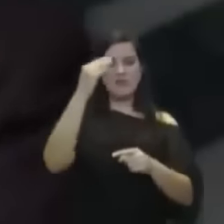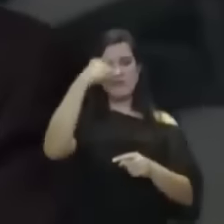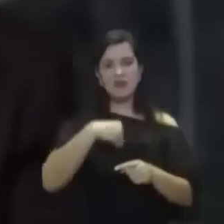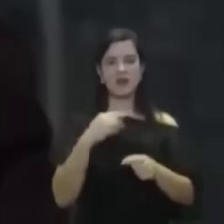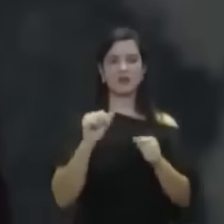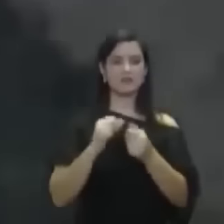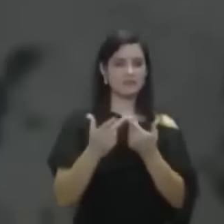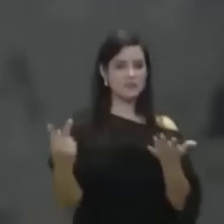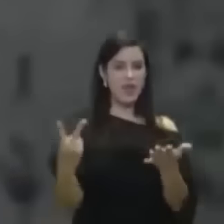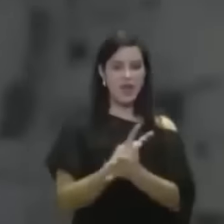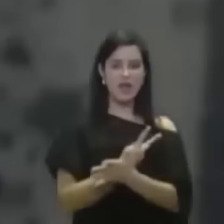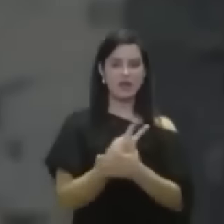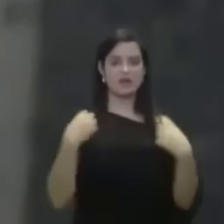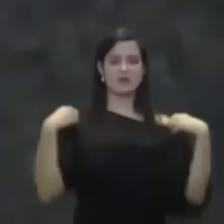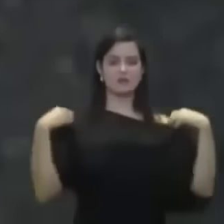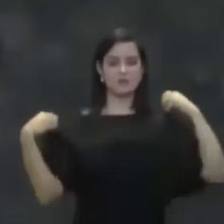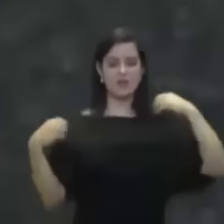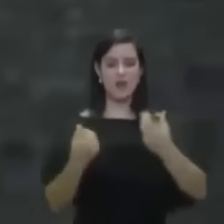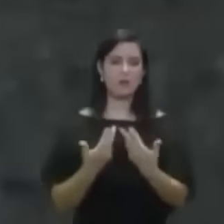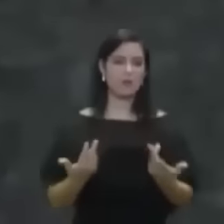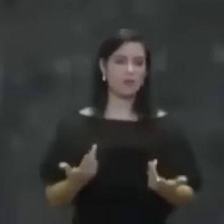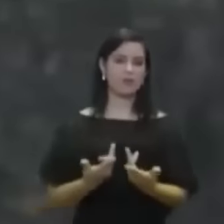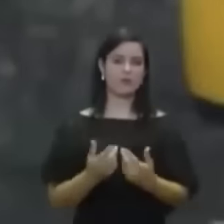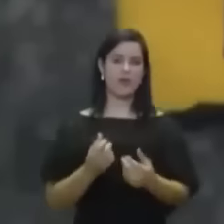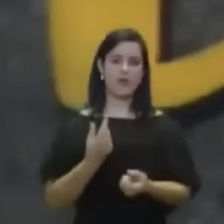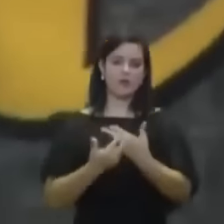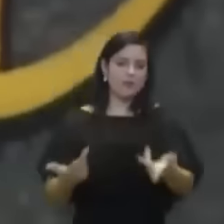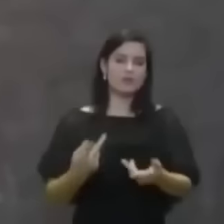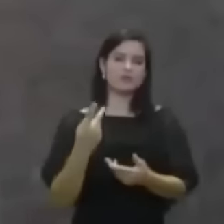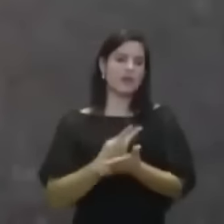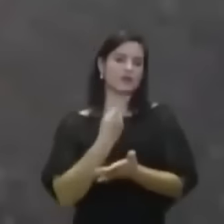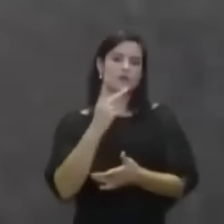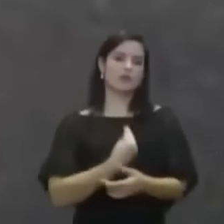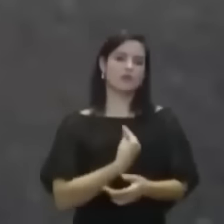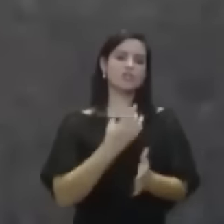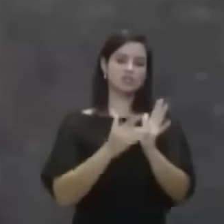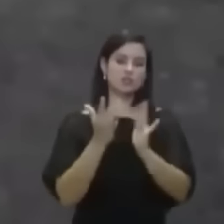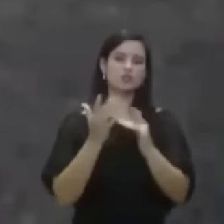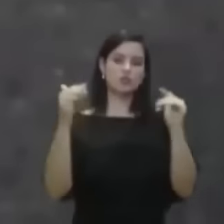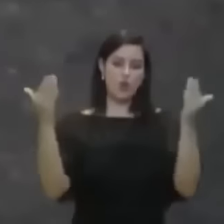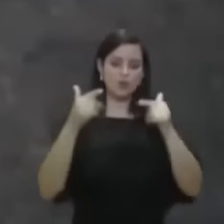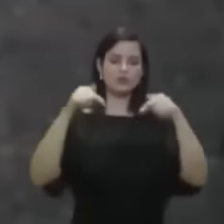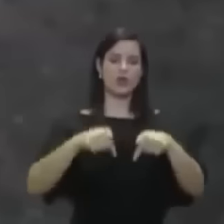dado momento da sua vida, Deus está aqui, Jesus está aqui, para restaurar a sua vida,